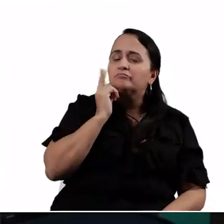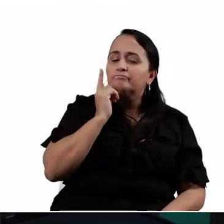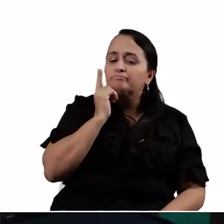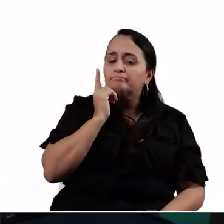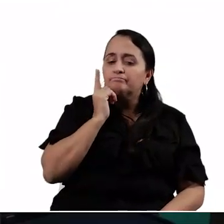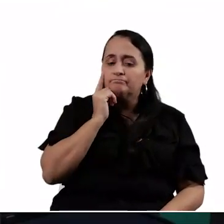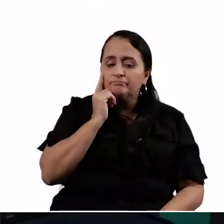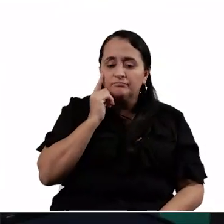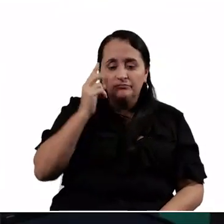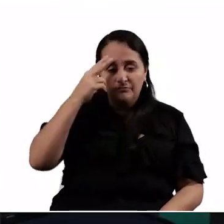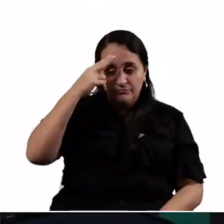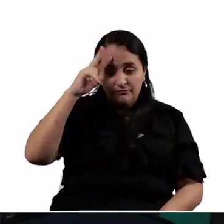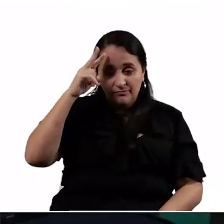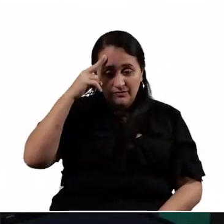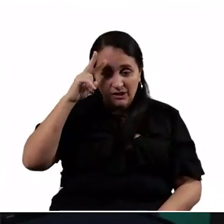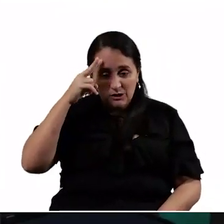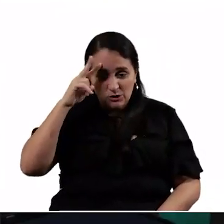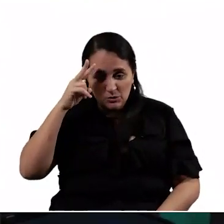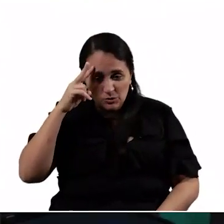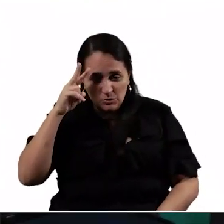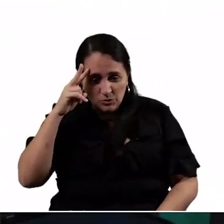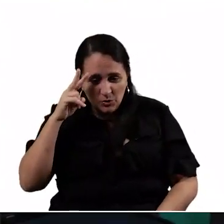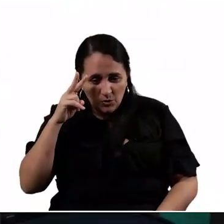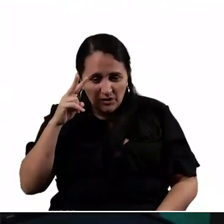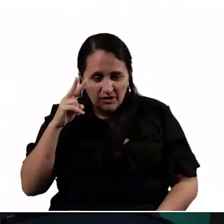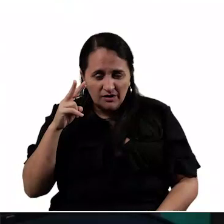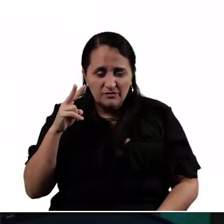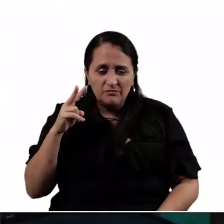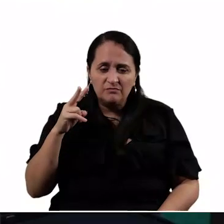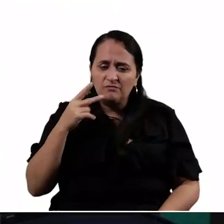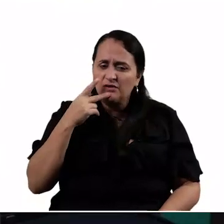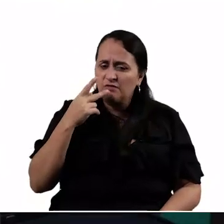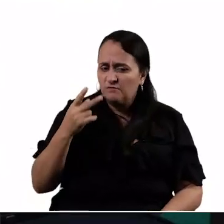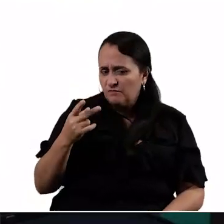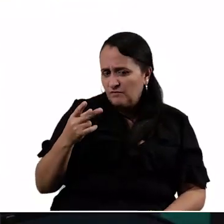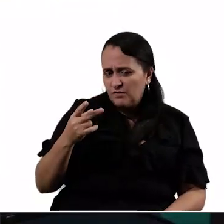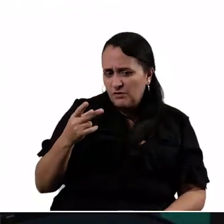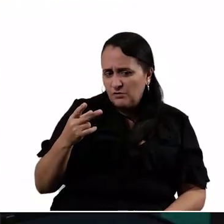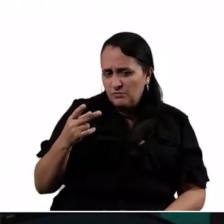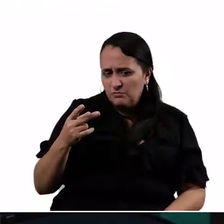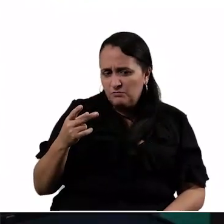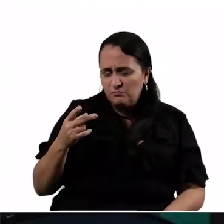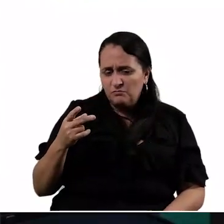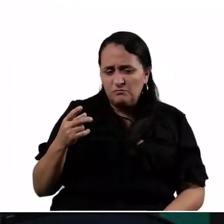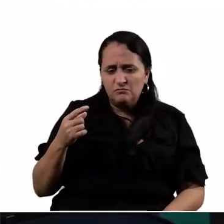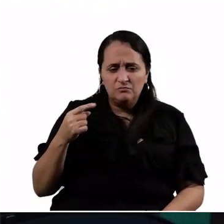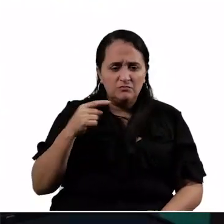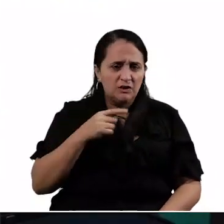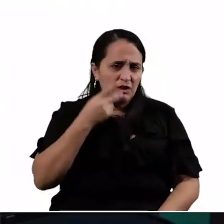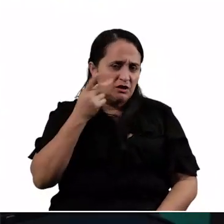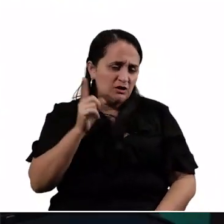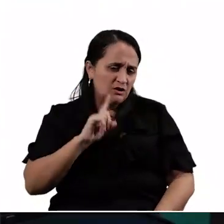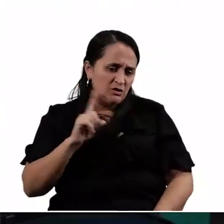que na história Ele disse que ele não é que ele não falou